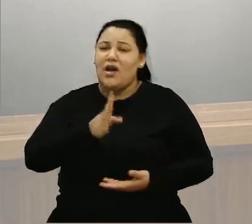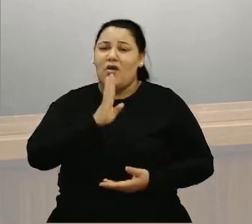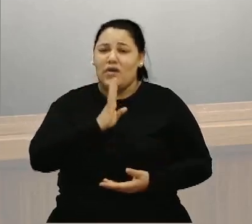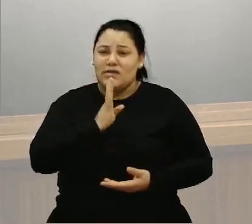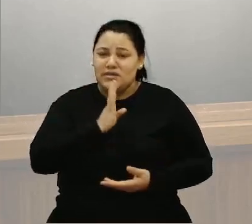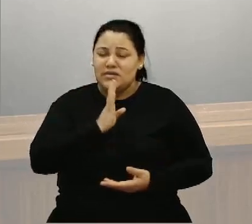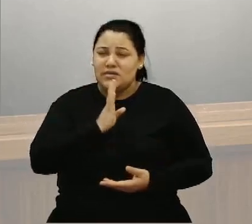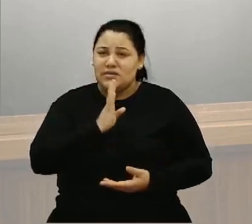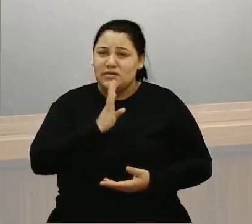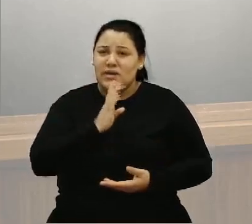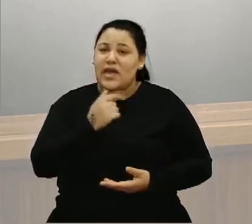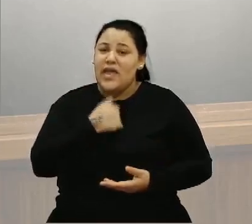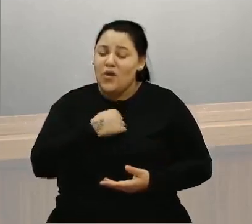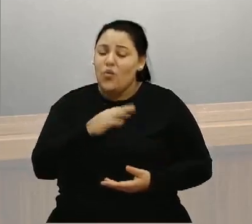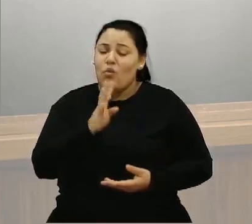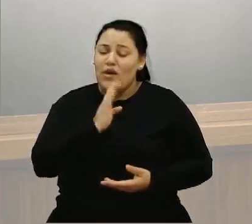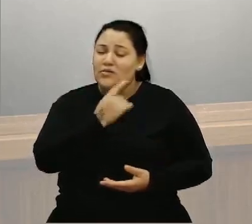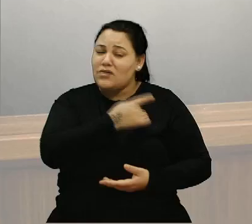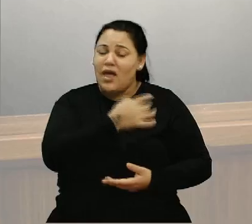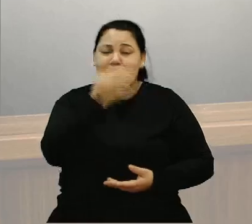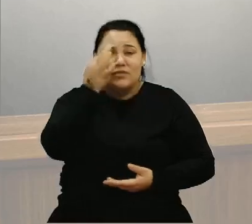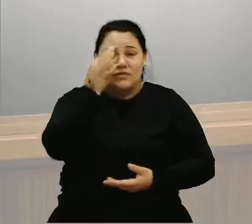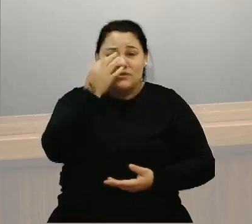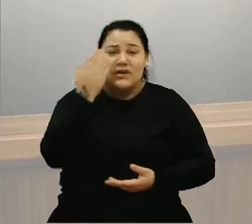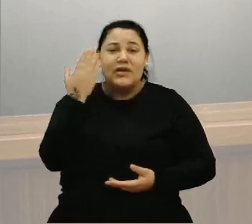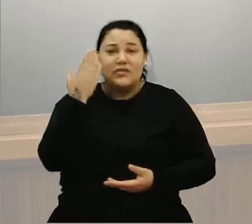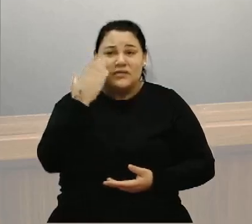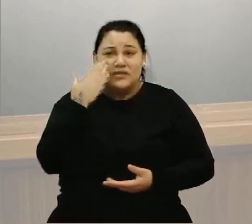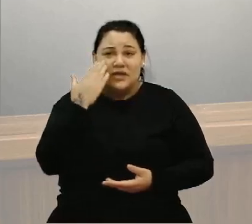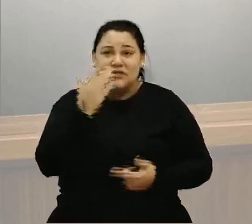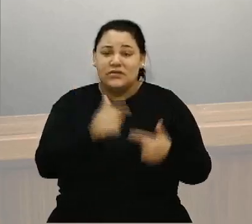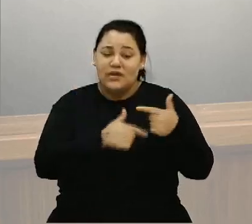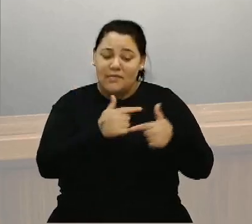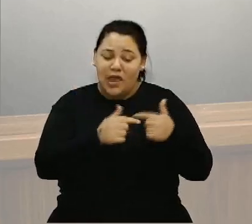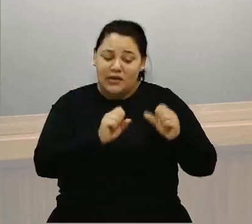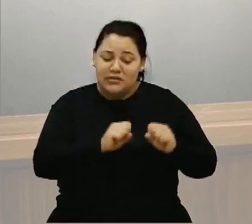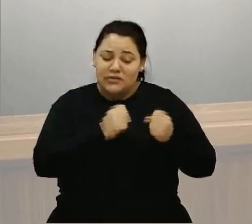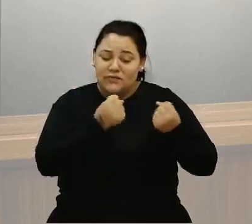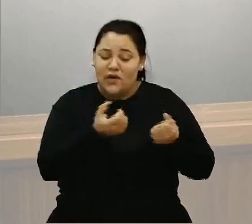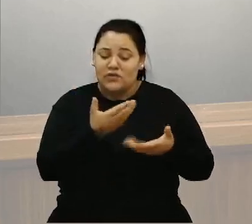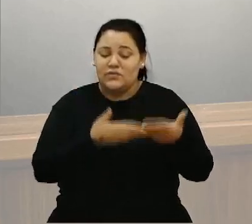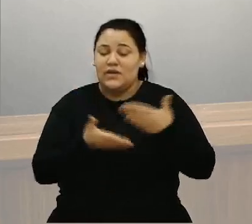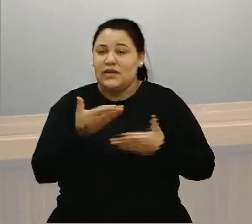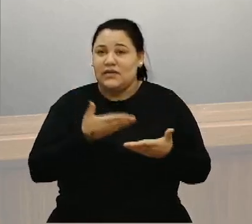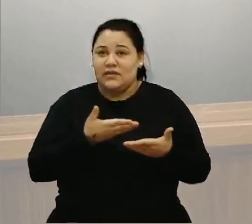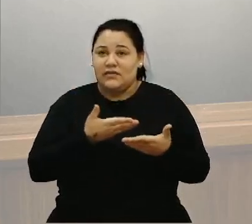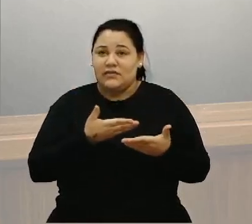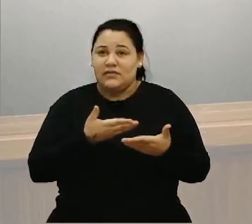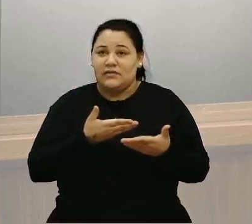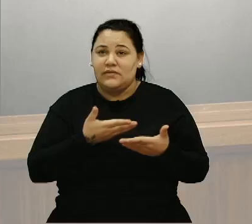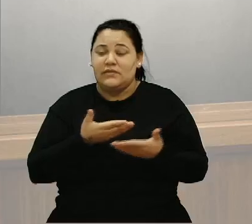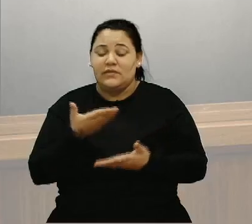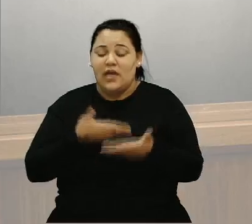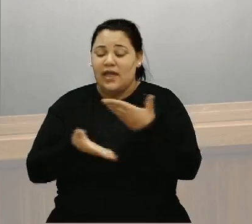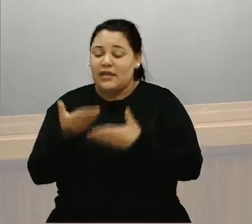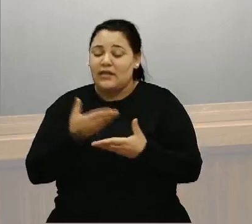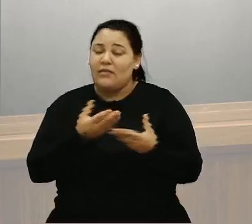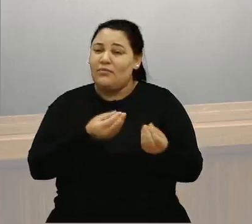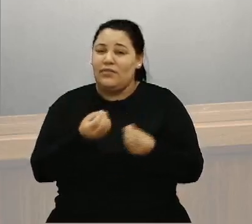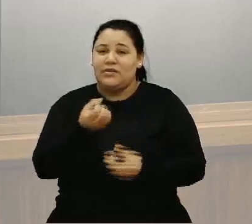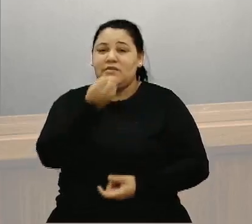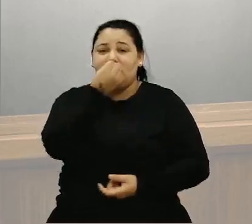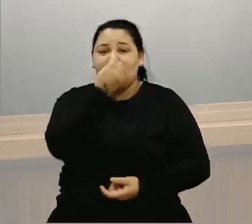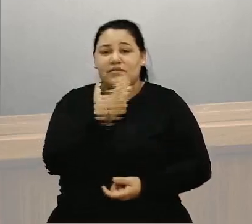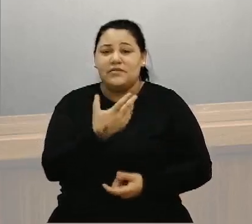conheço lá, eu sei o quanto aqueles servidores se empenham para atender e atender muito bem as